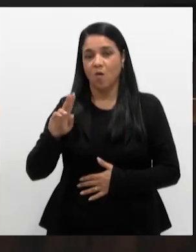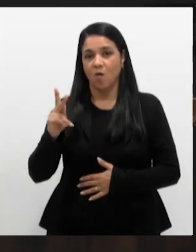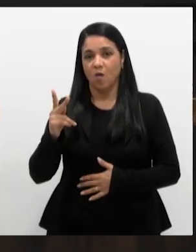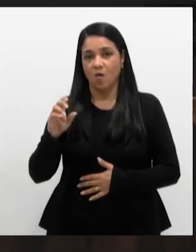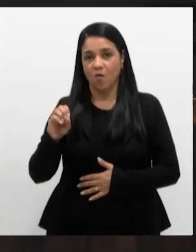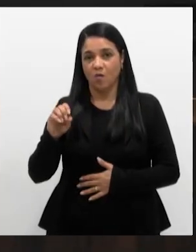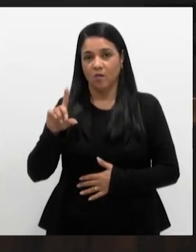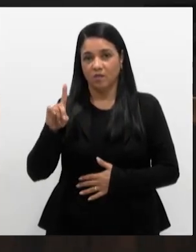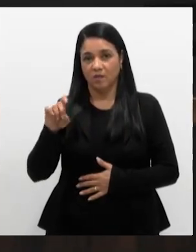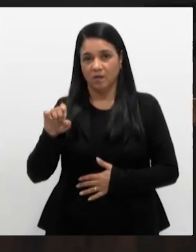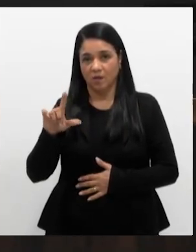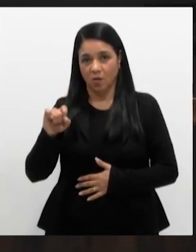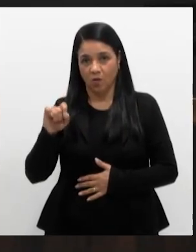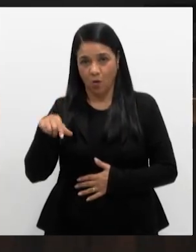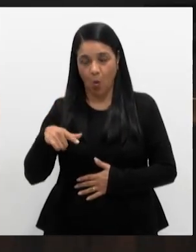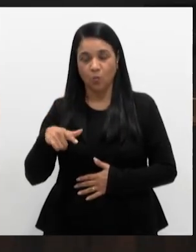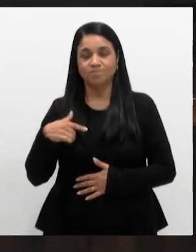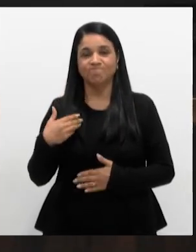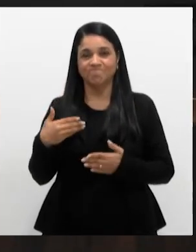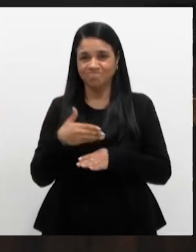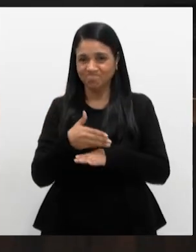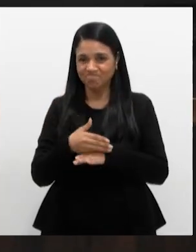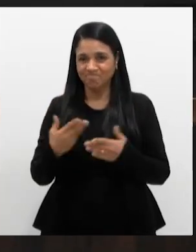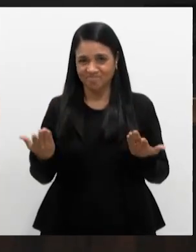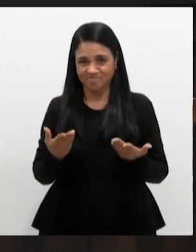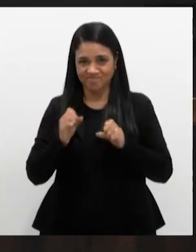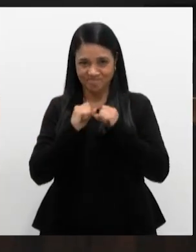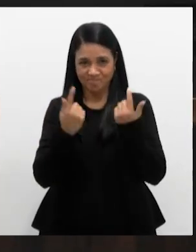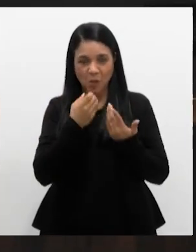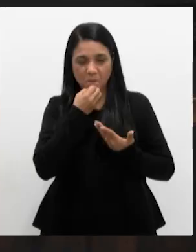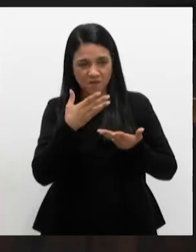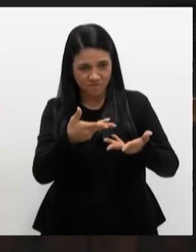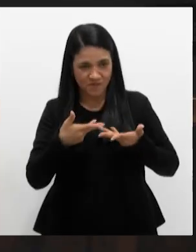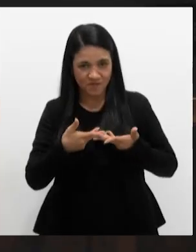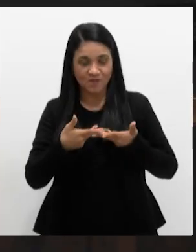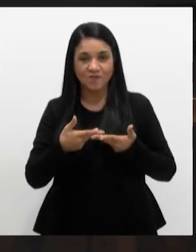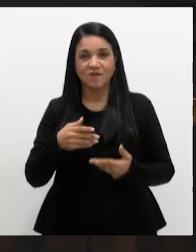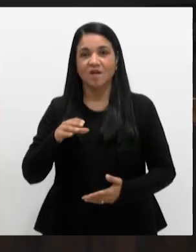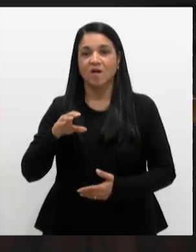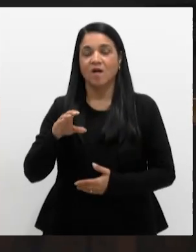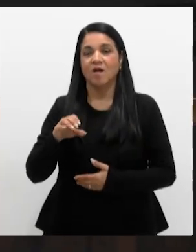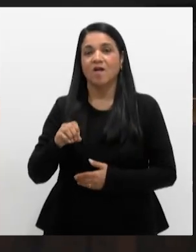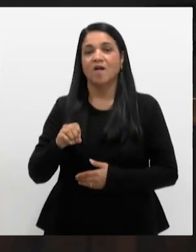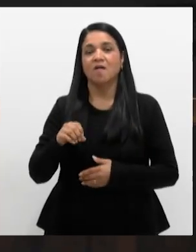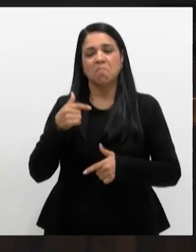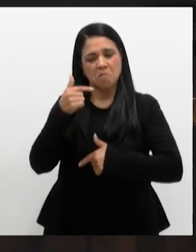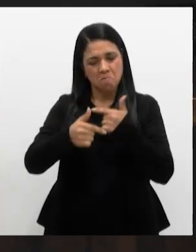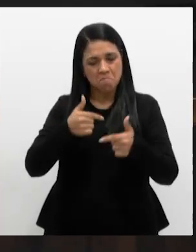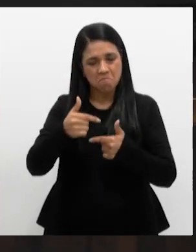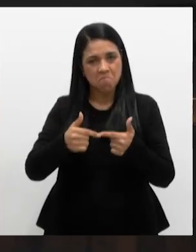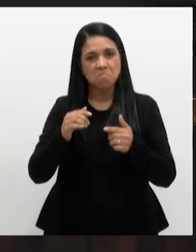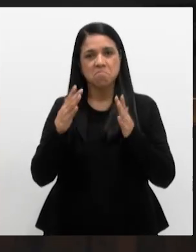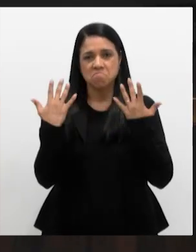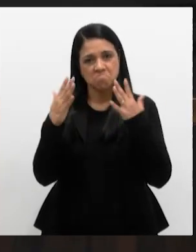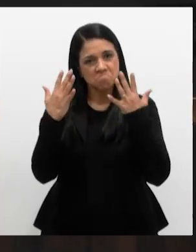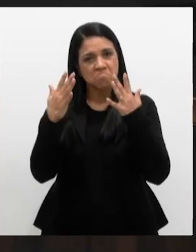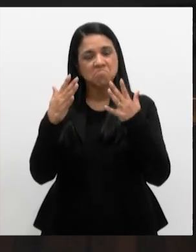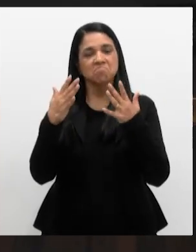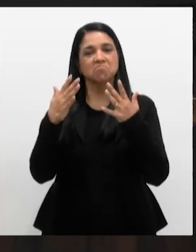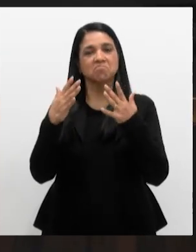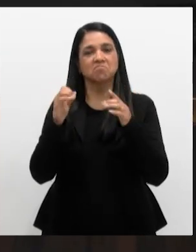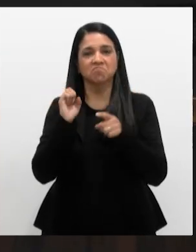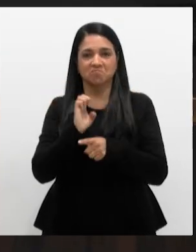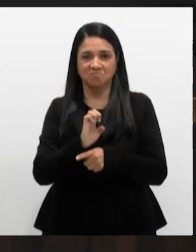na Assembleia Legislativa. Seja sempre muito bem-vinda. Parabéns ao RECOM pelo trabalho que exerce para o